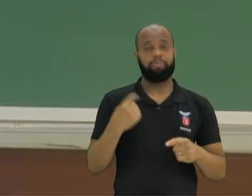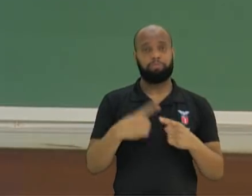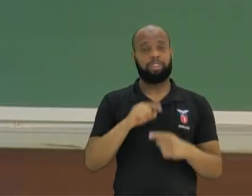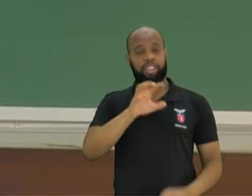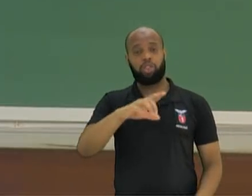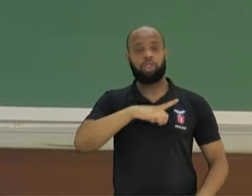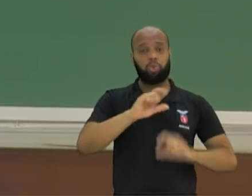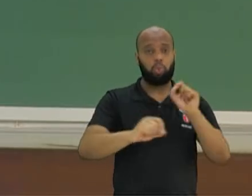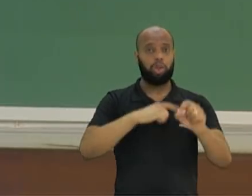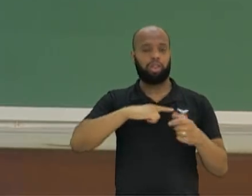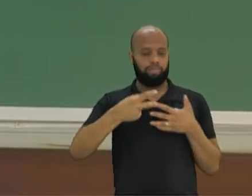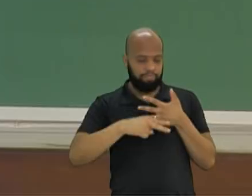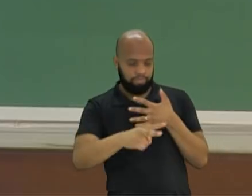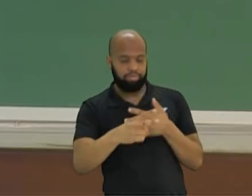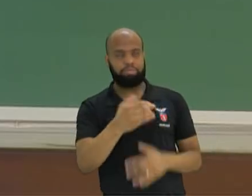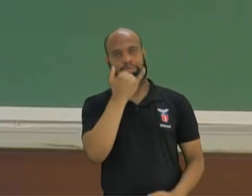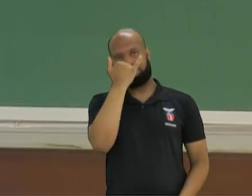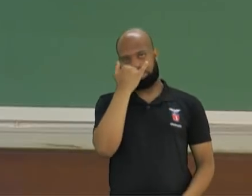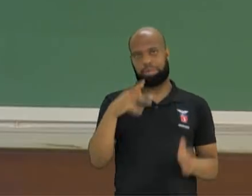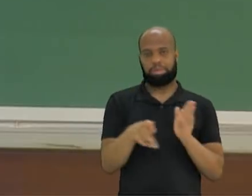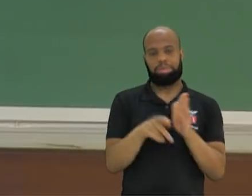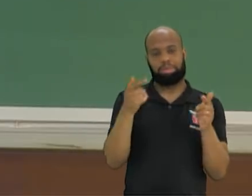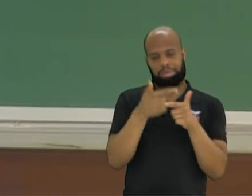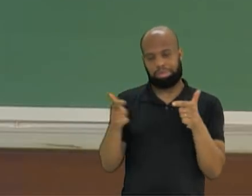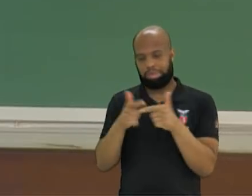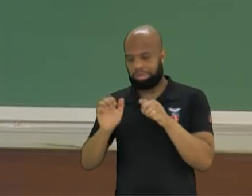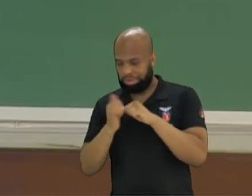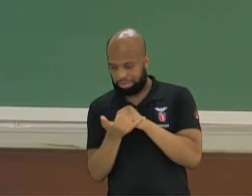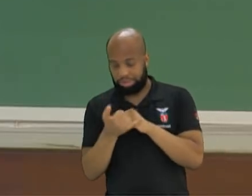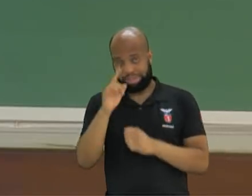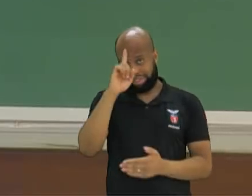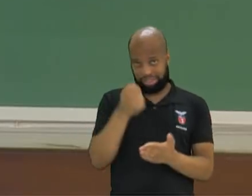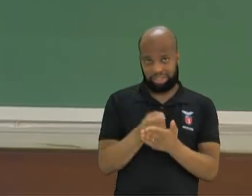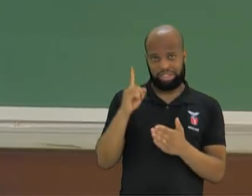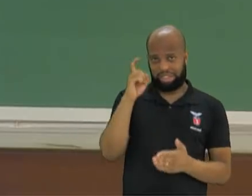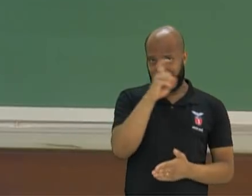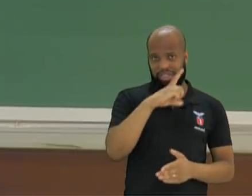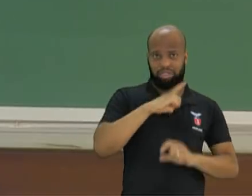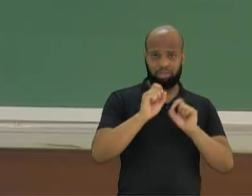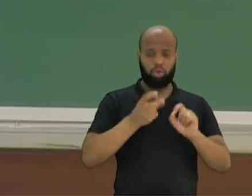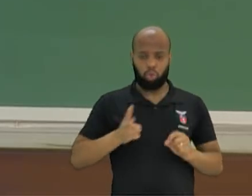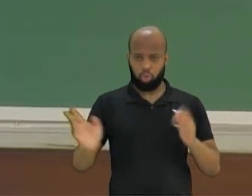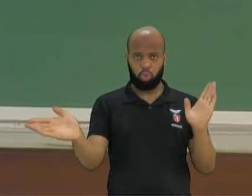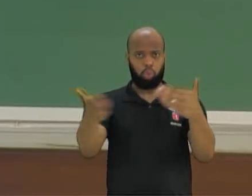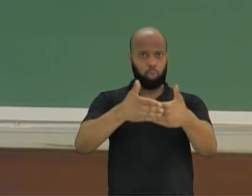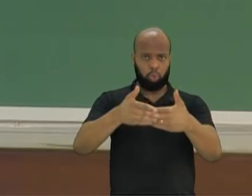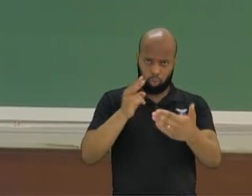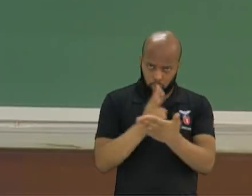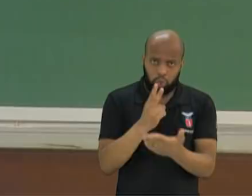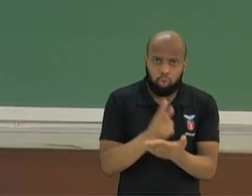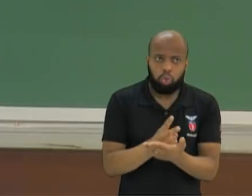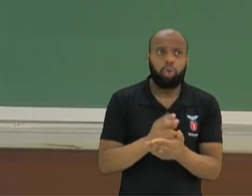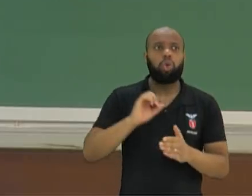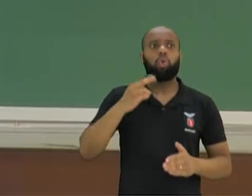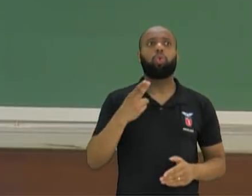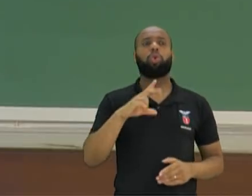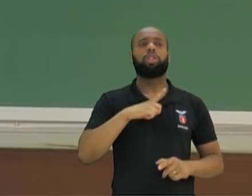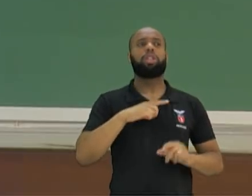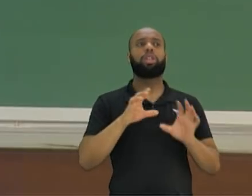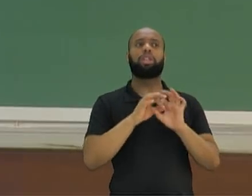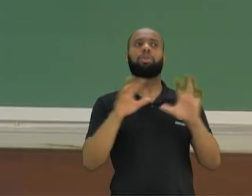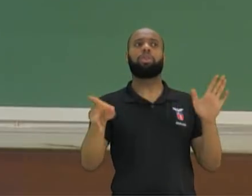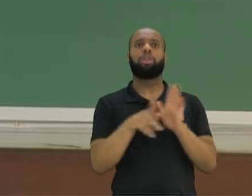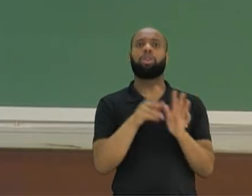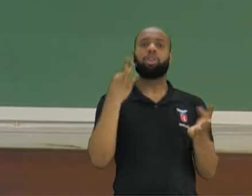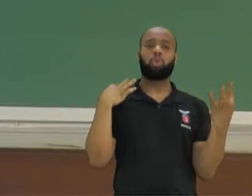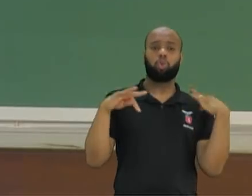trouxe sérios problemas para as ilhas. Decisão difícil: manter as barreiras, o fechamento das fronteiras, ou permitir que os